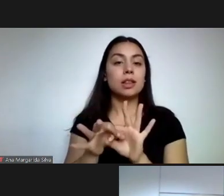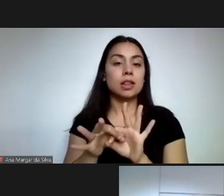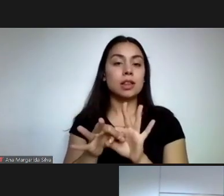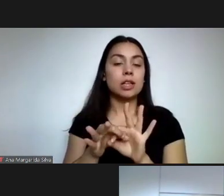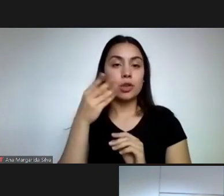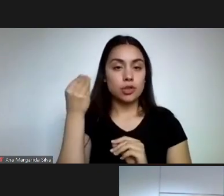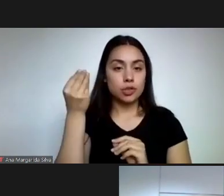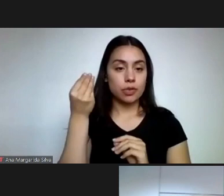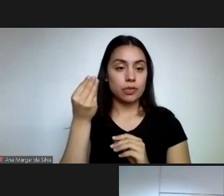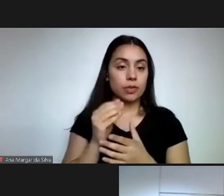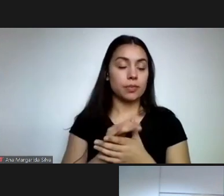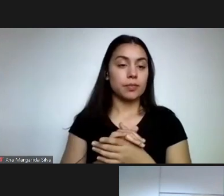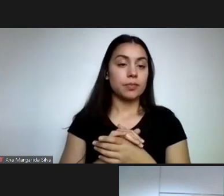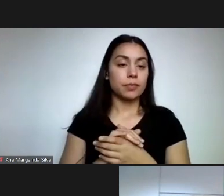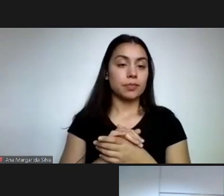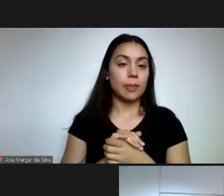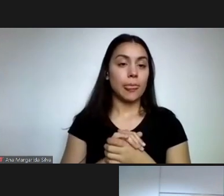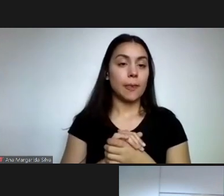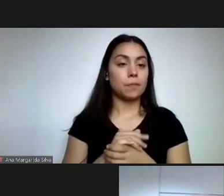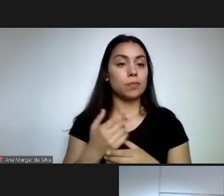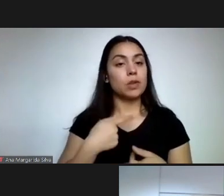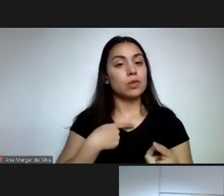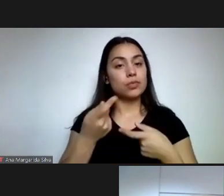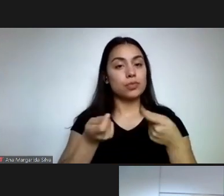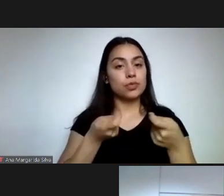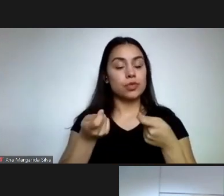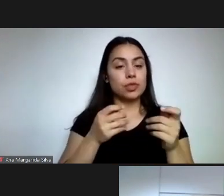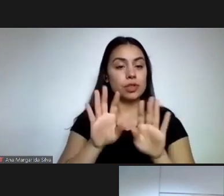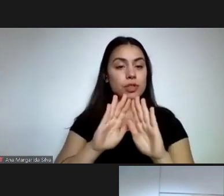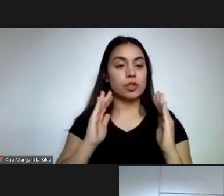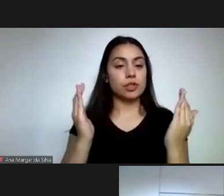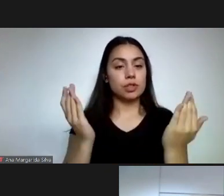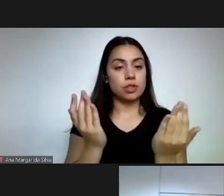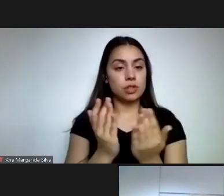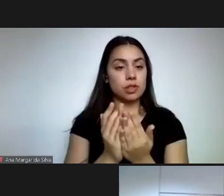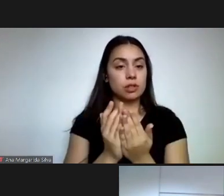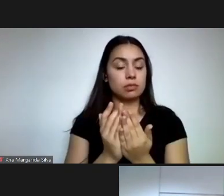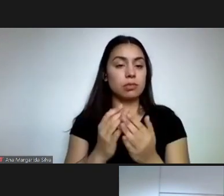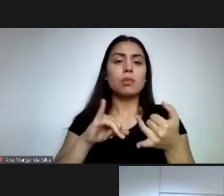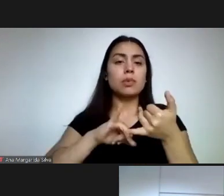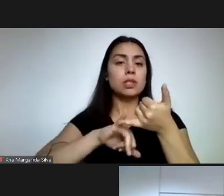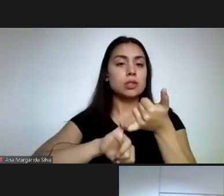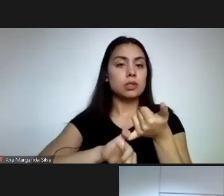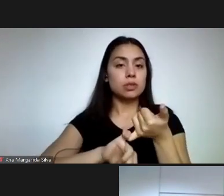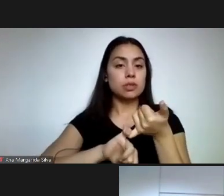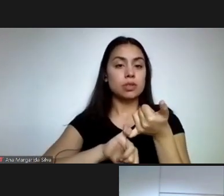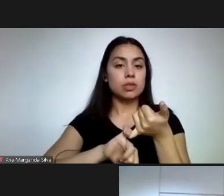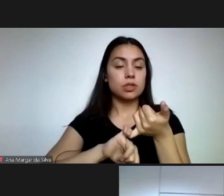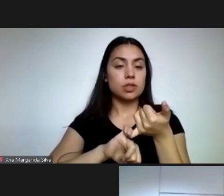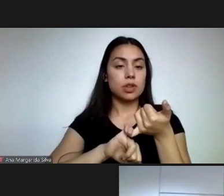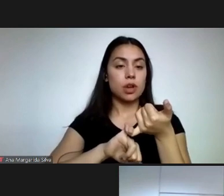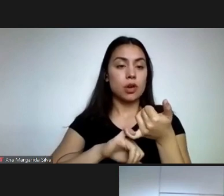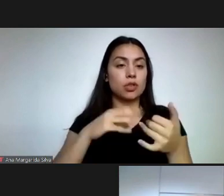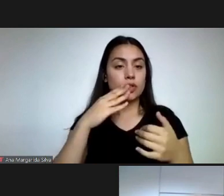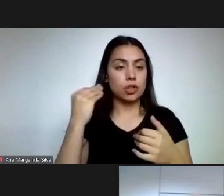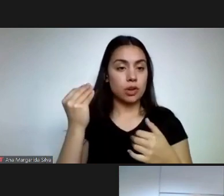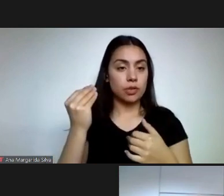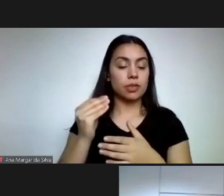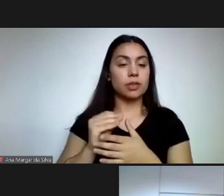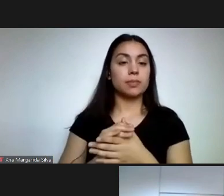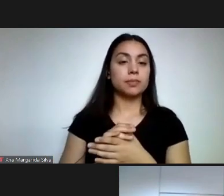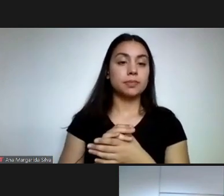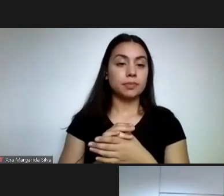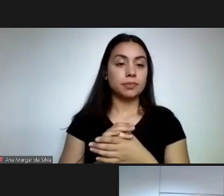Respostas Sociais, da qual eu sou coordenadora geral, é uma associação juvenil, para além de sermos também a organização